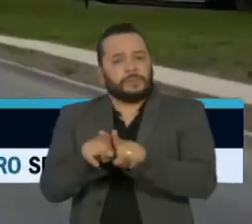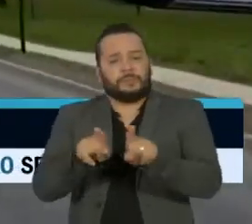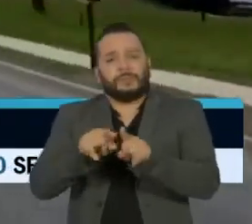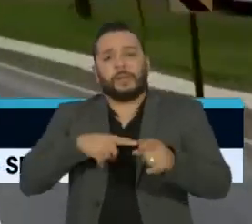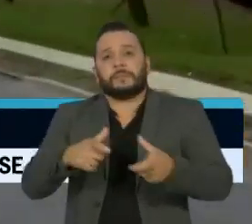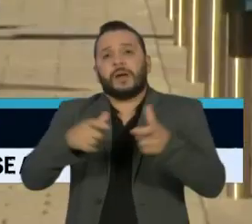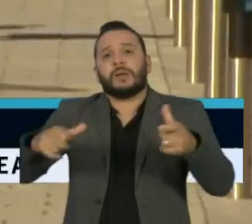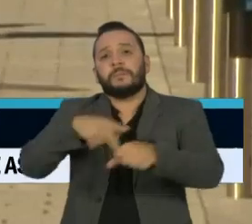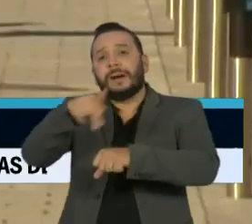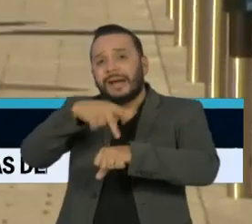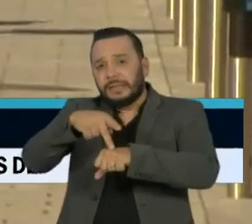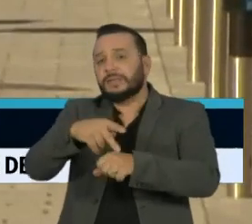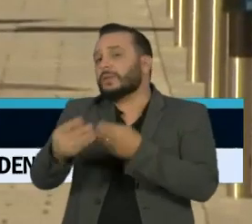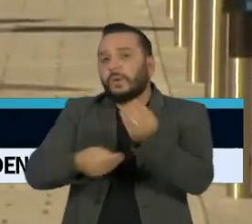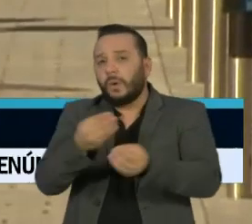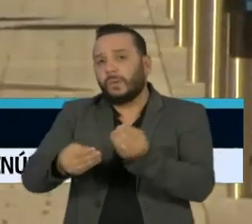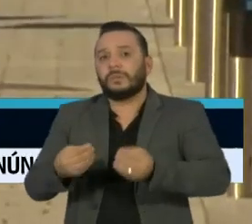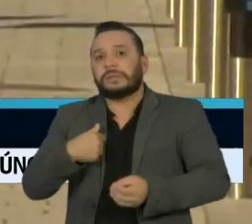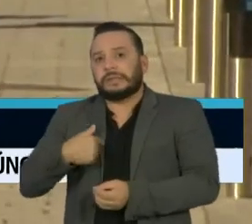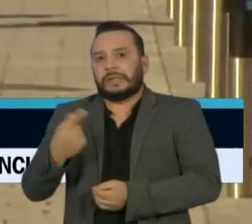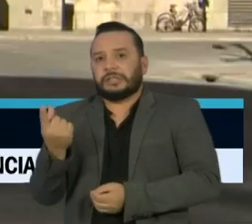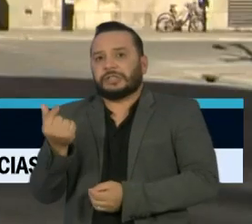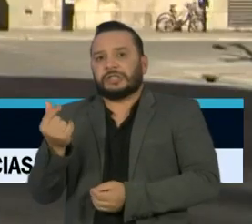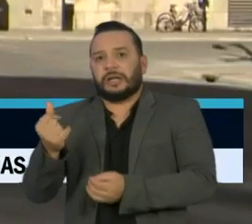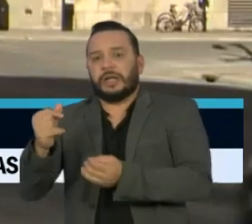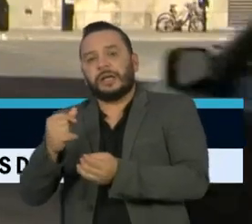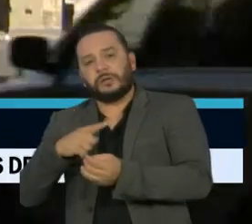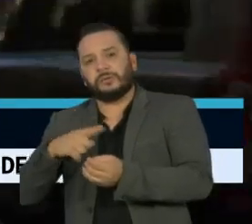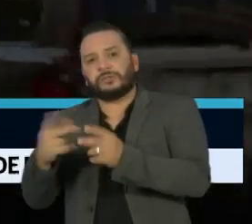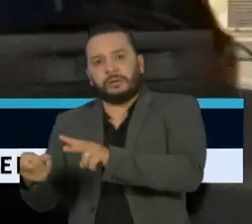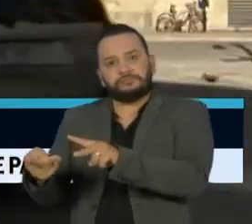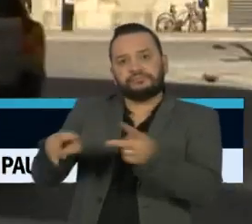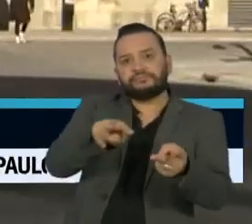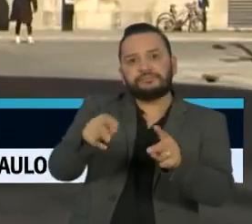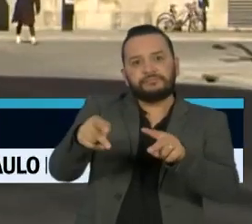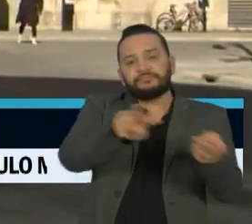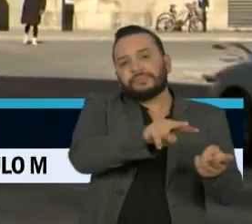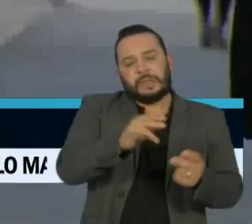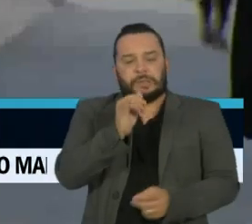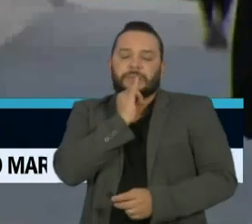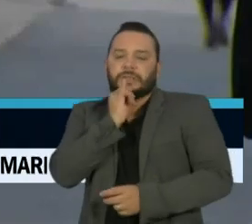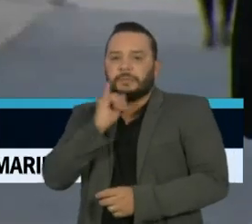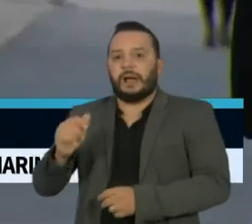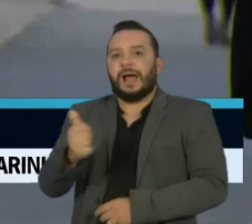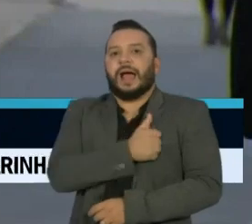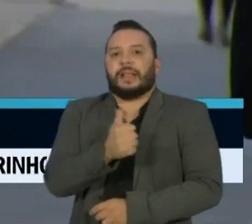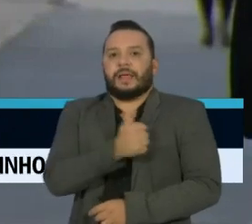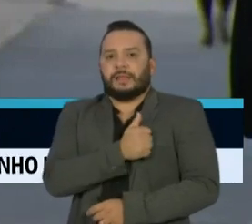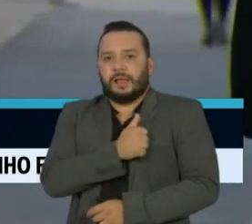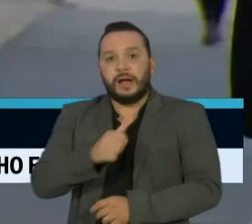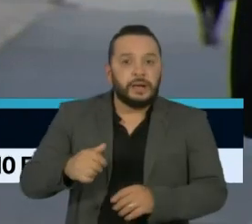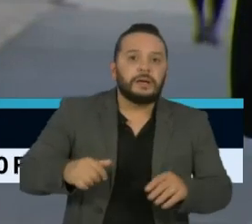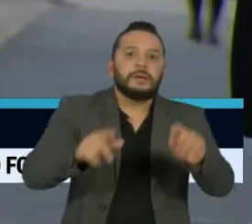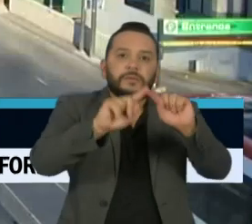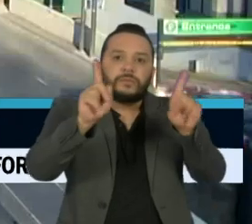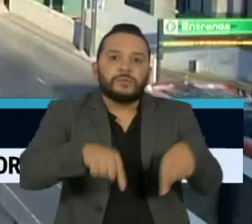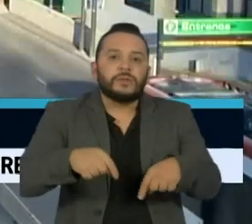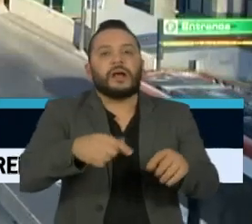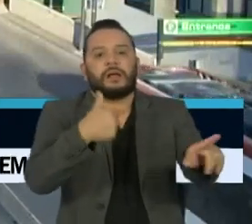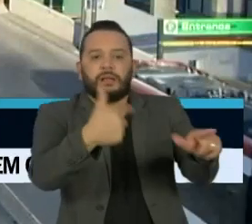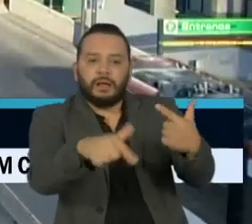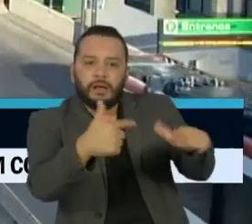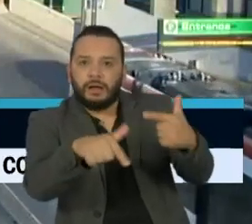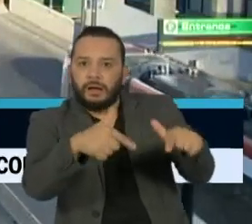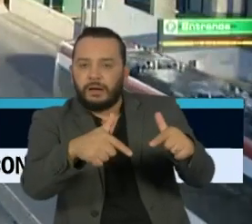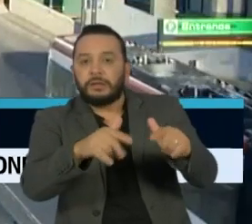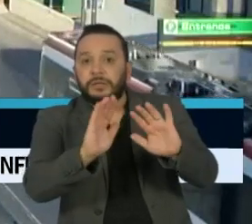adotou políticas de transferência de renda. Foi o caso do Canadá, que concedeu aos trabalhadores afetados pela Covid-19 um